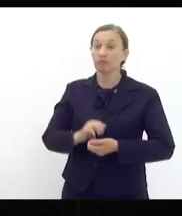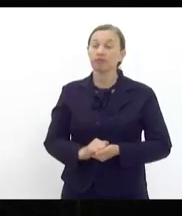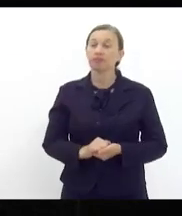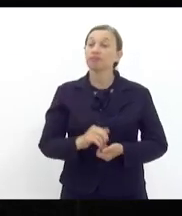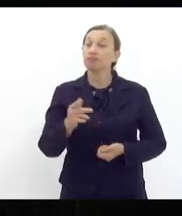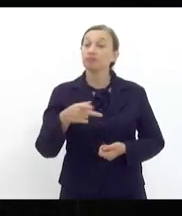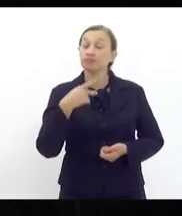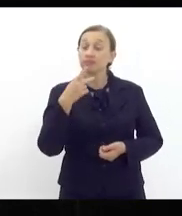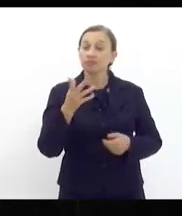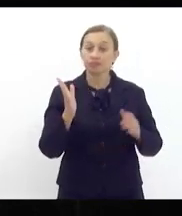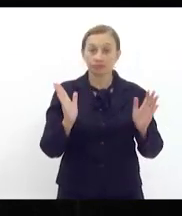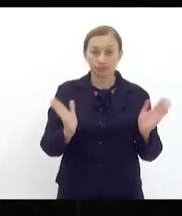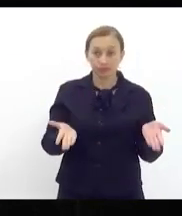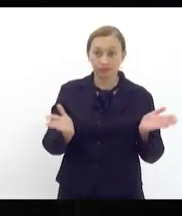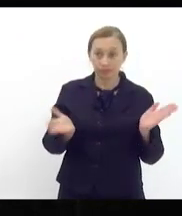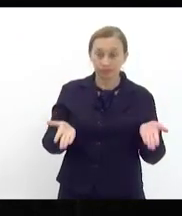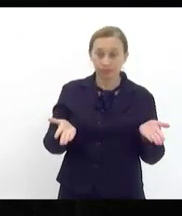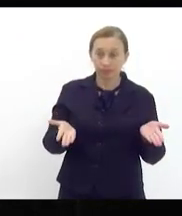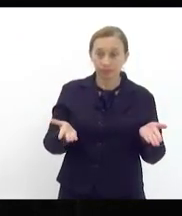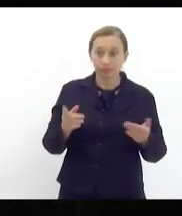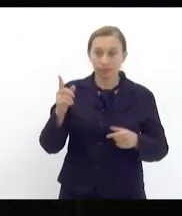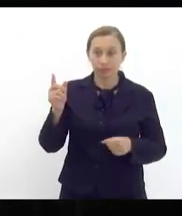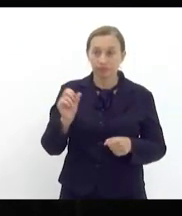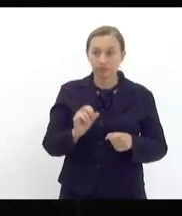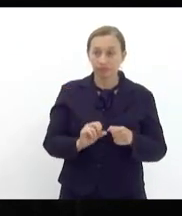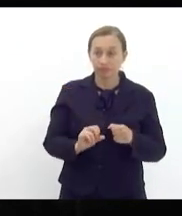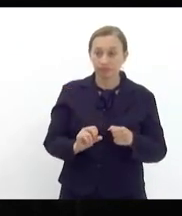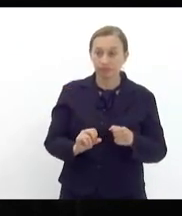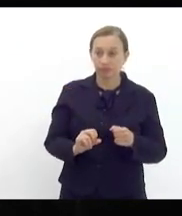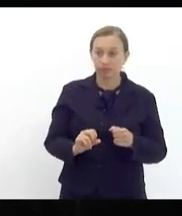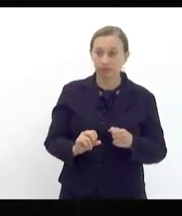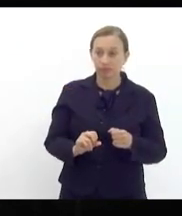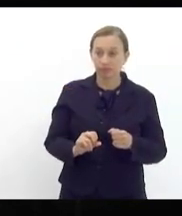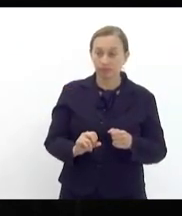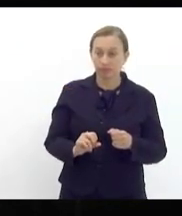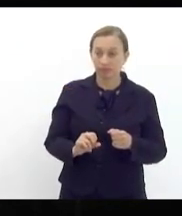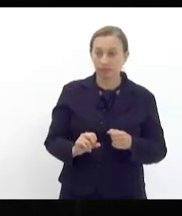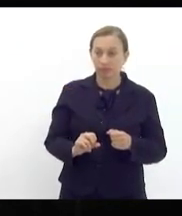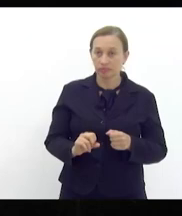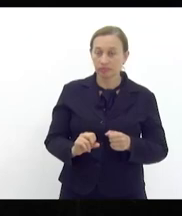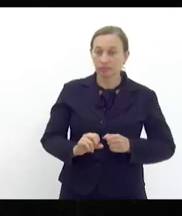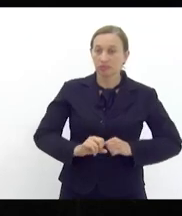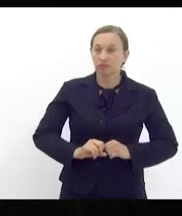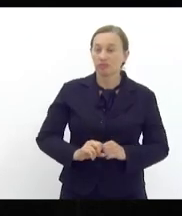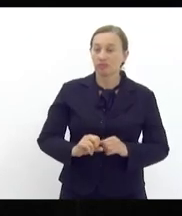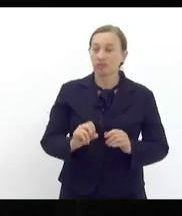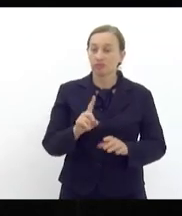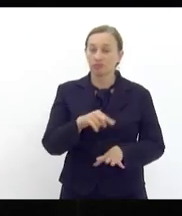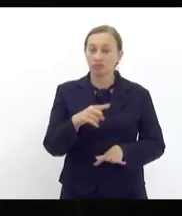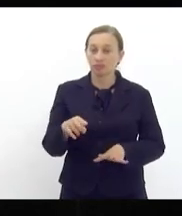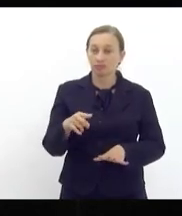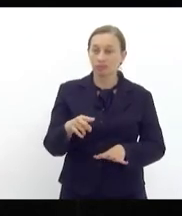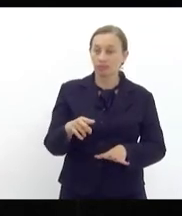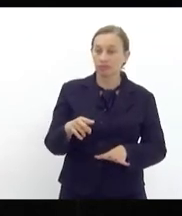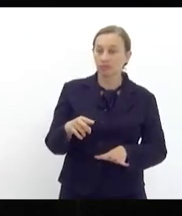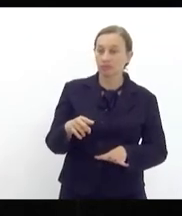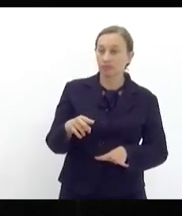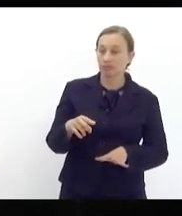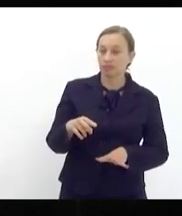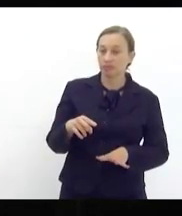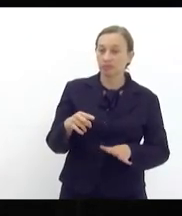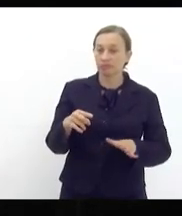dizer que agora ele vai fazer uma contenção a baixaria porque nos últimos anos nesse país